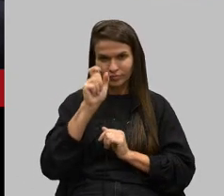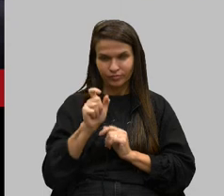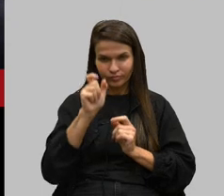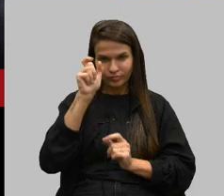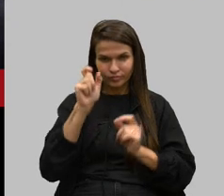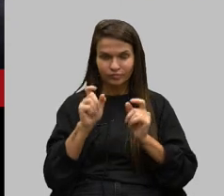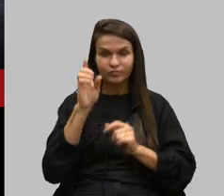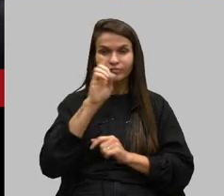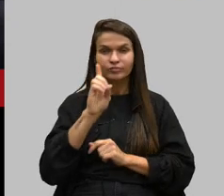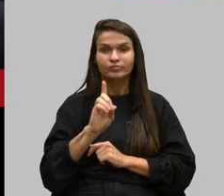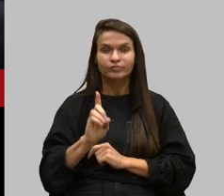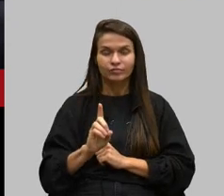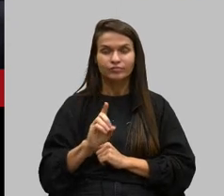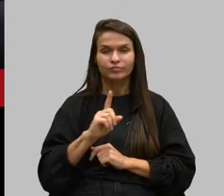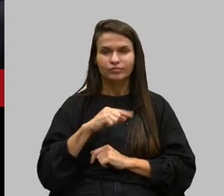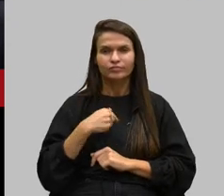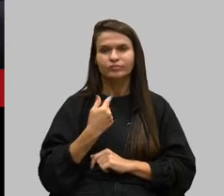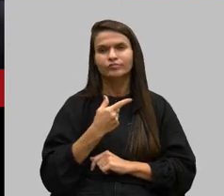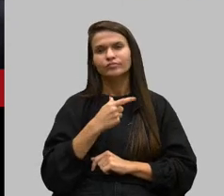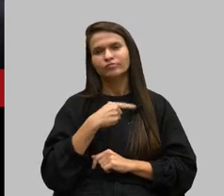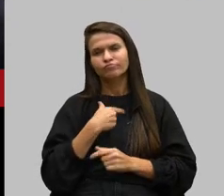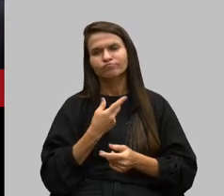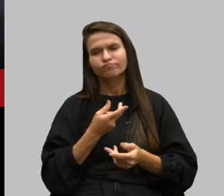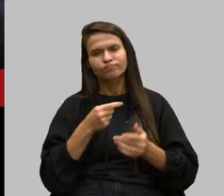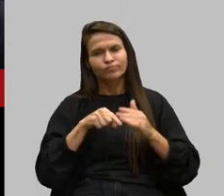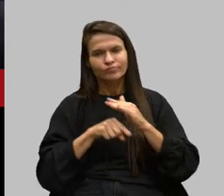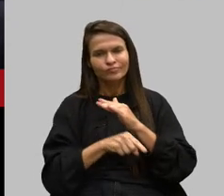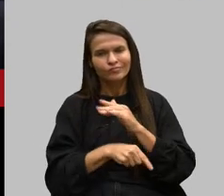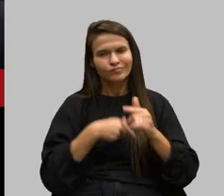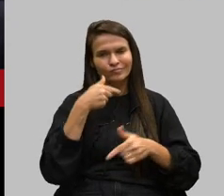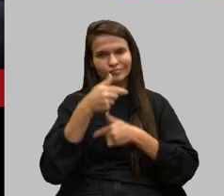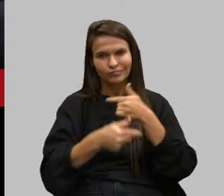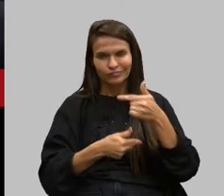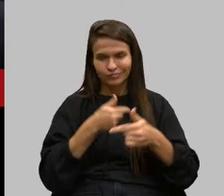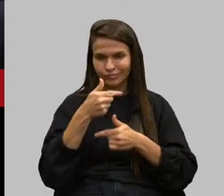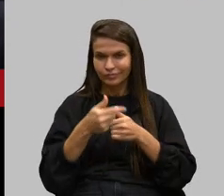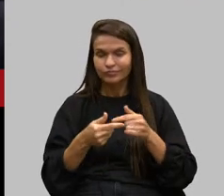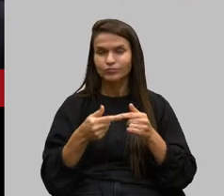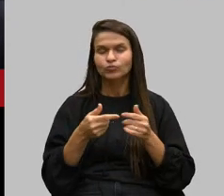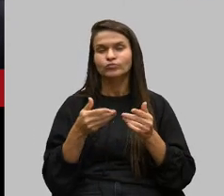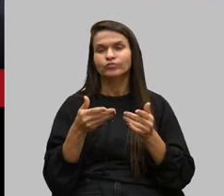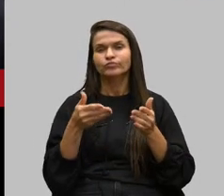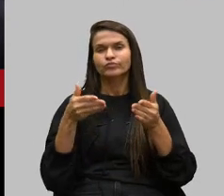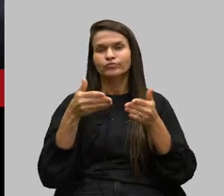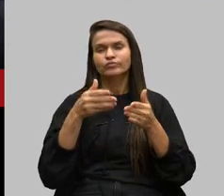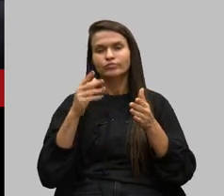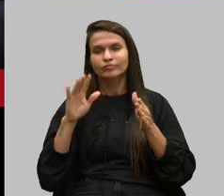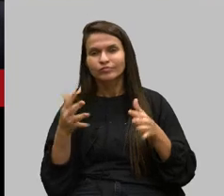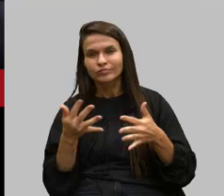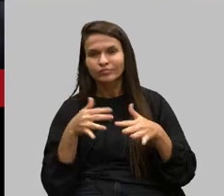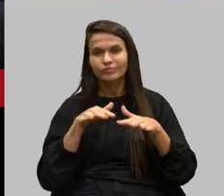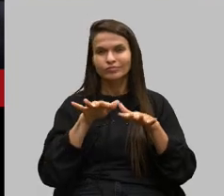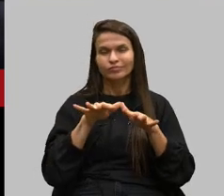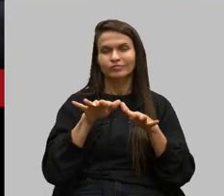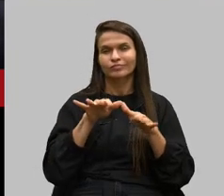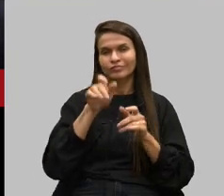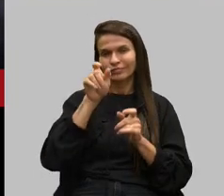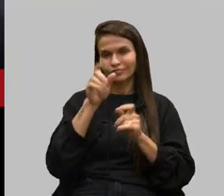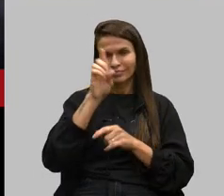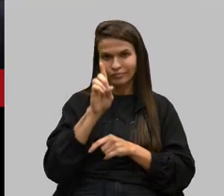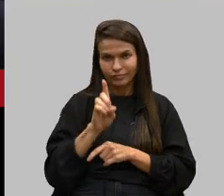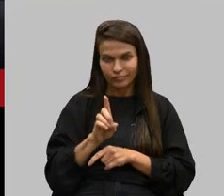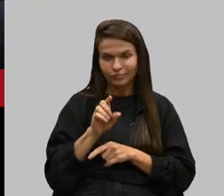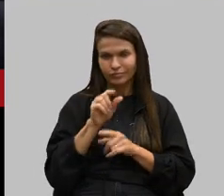com deficiência nós temos intensificado o nosso trabalho em termos de incluir mais os deficientes e